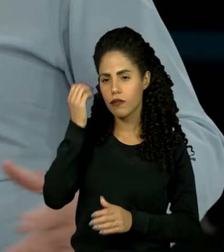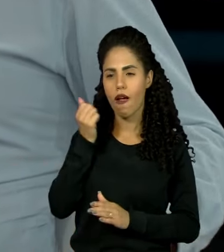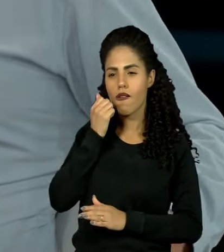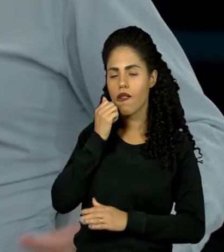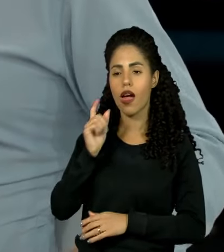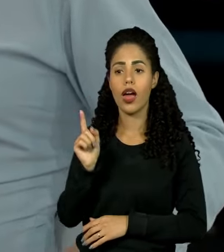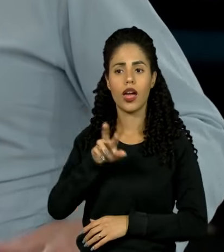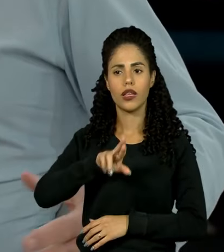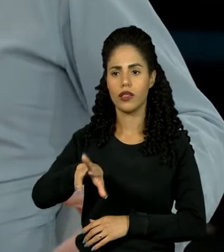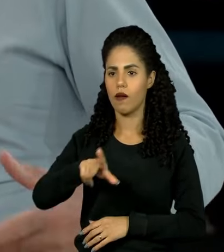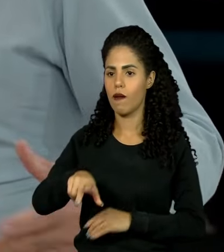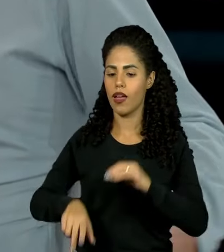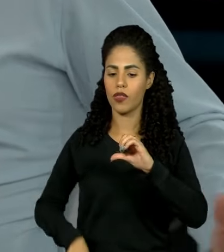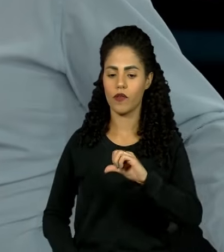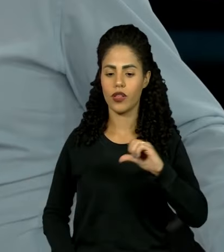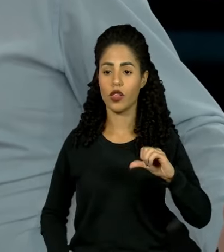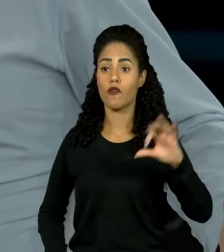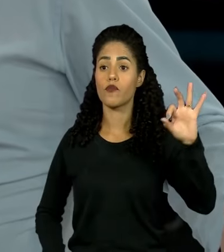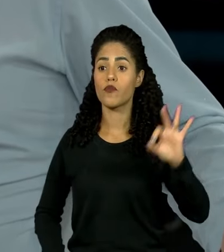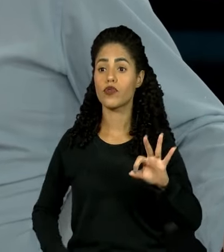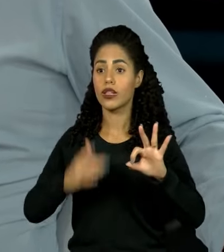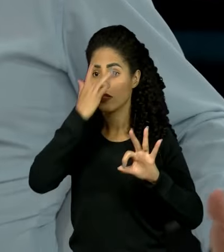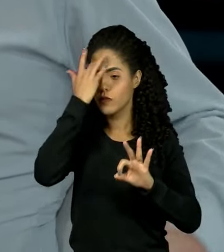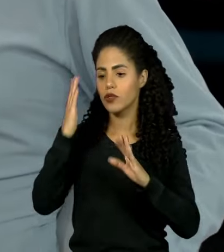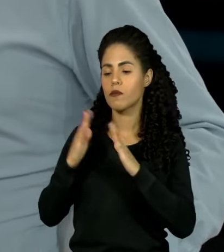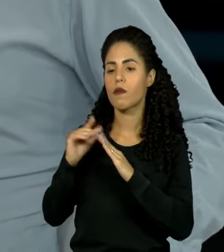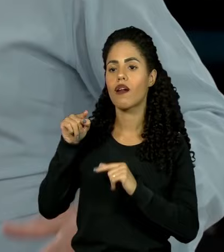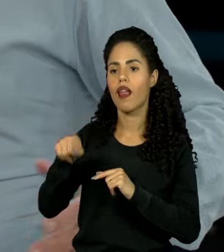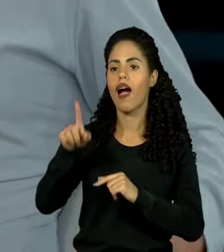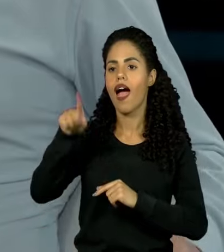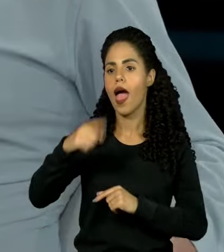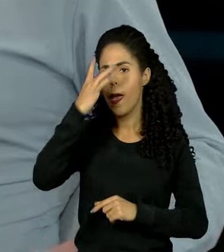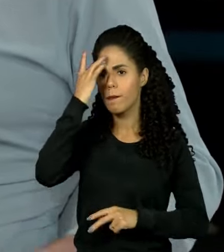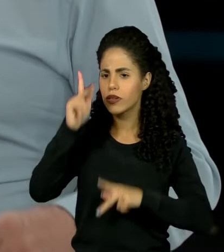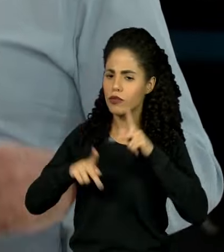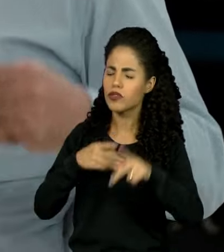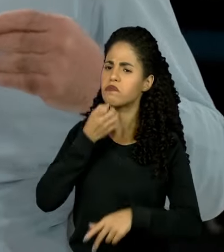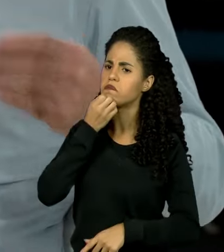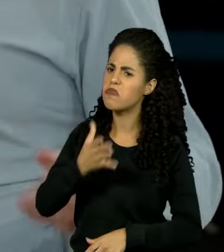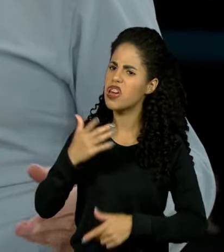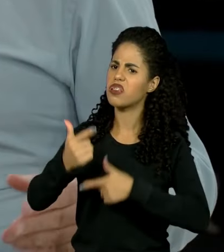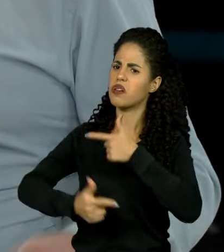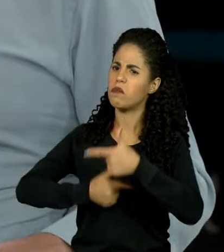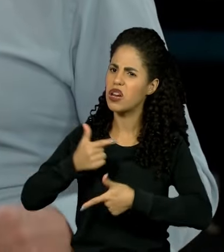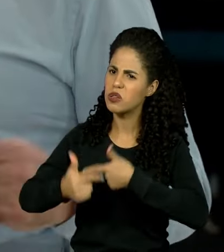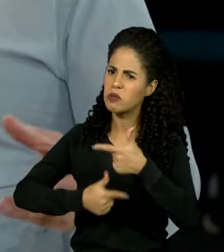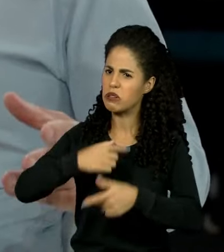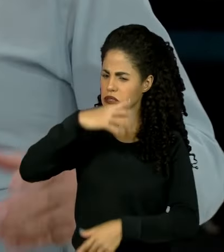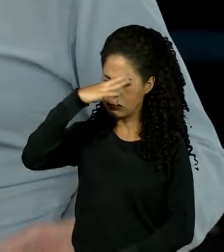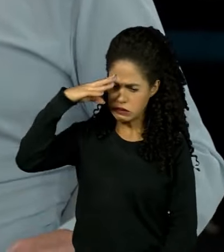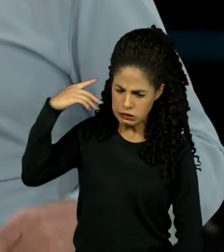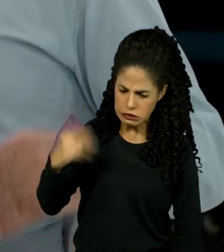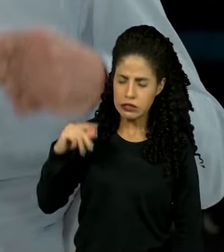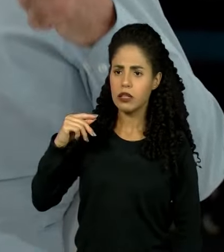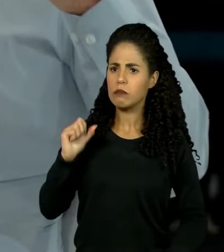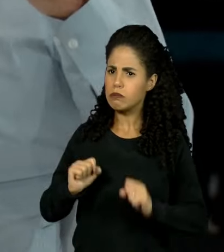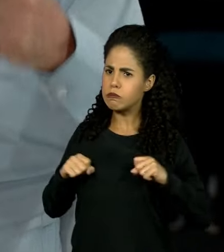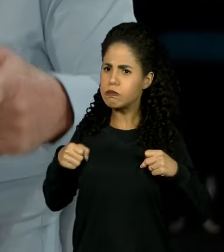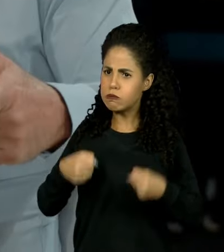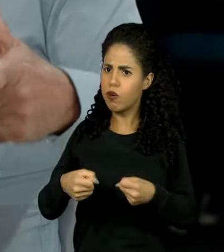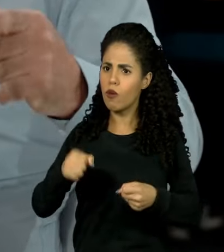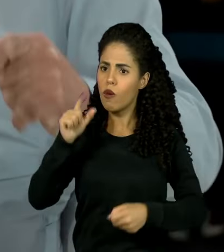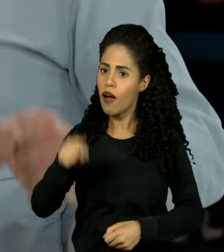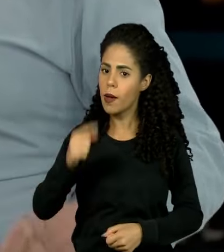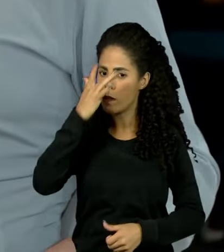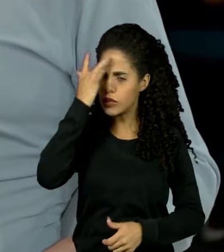absurdo 99% das pessoas que vivem lá são pessoas de bem pessoas que saem todo dia para trabalhar saem todo